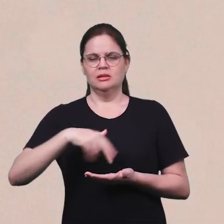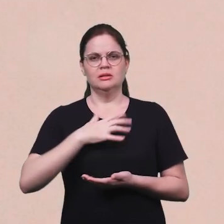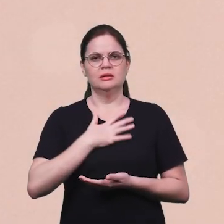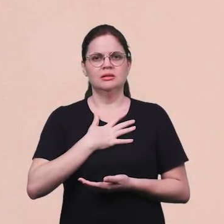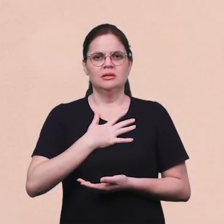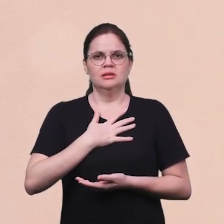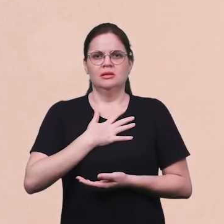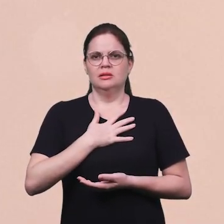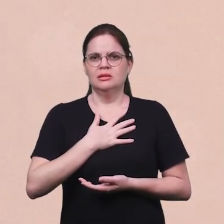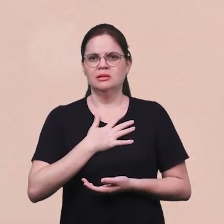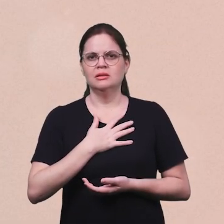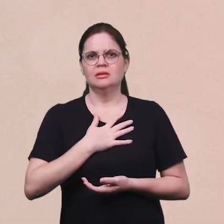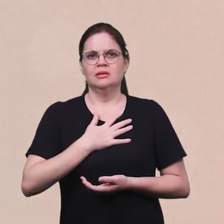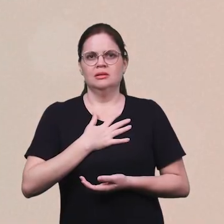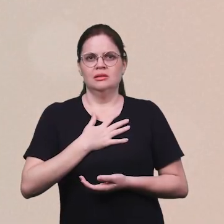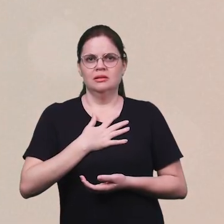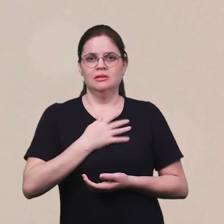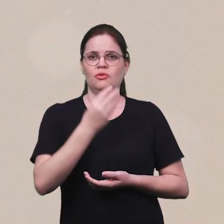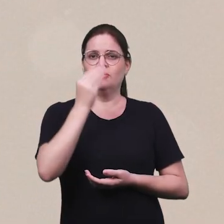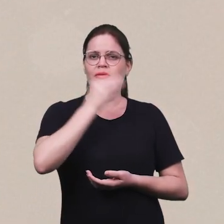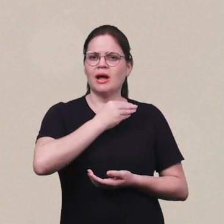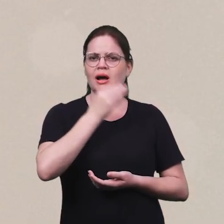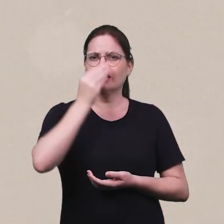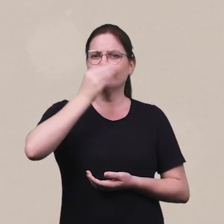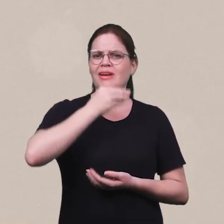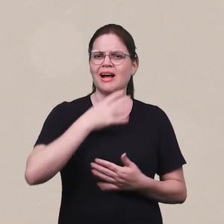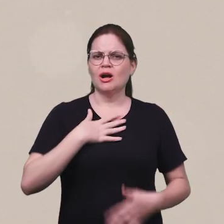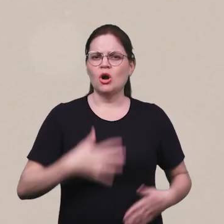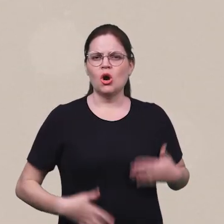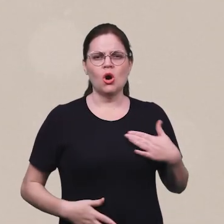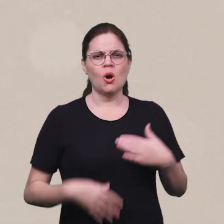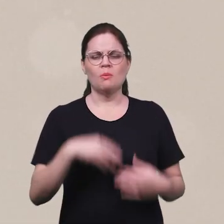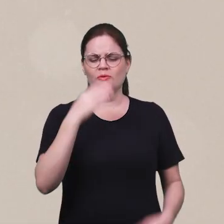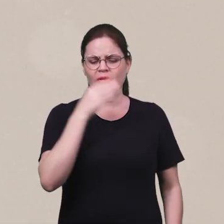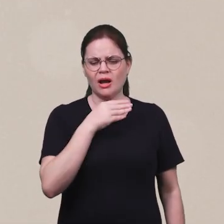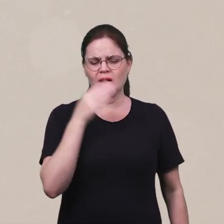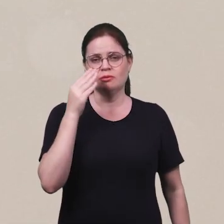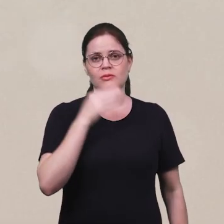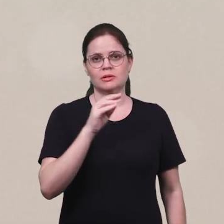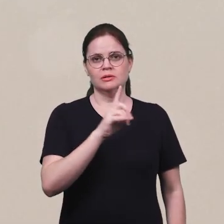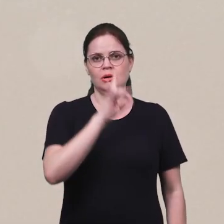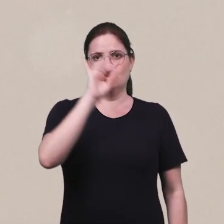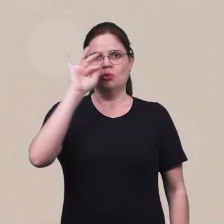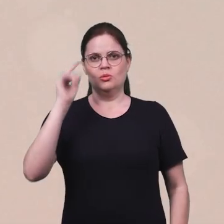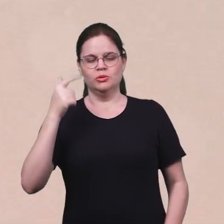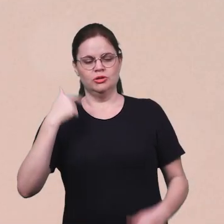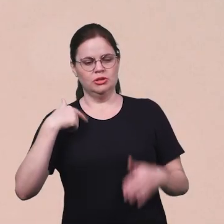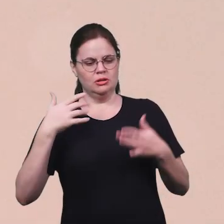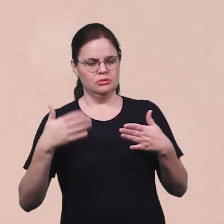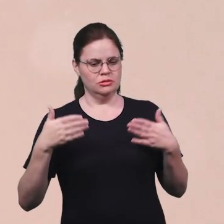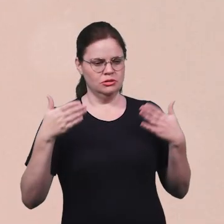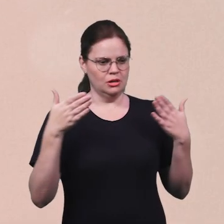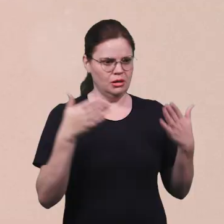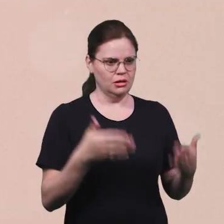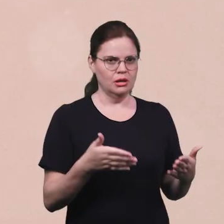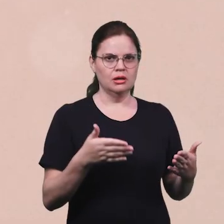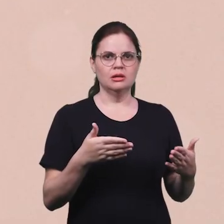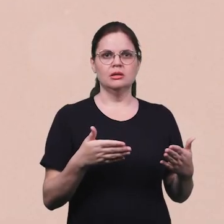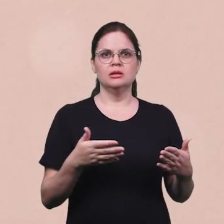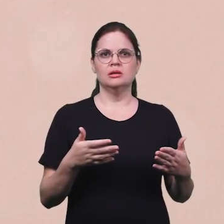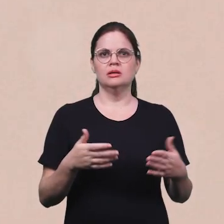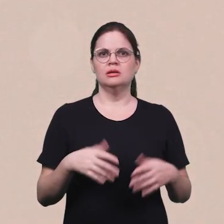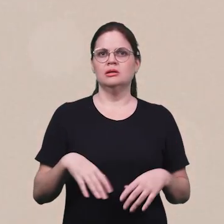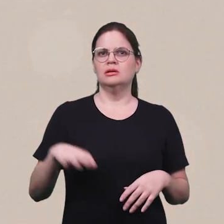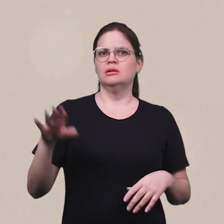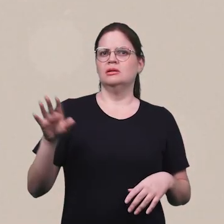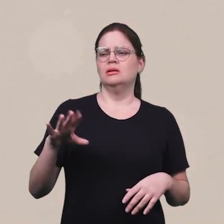coisas. E isso foi enfraquecendo ela muito. Até que um dia, quando eu cheguei do culto, ela disse a mim assim: